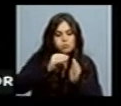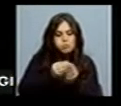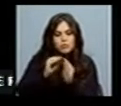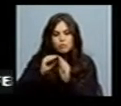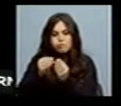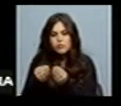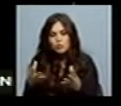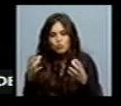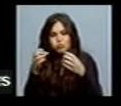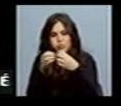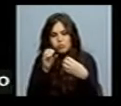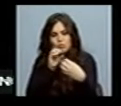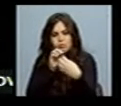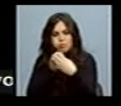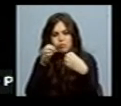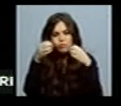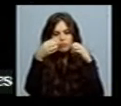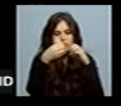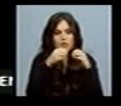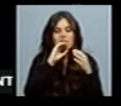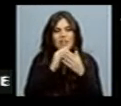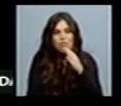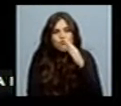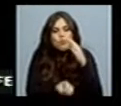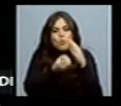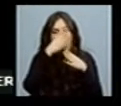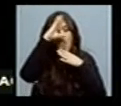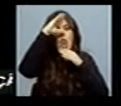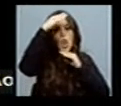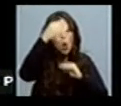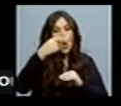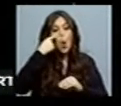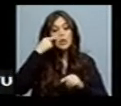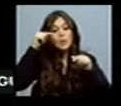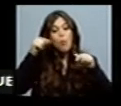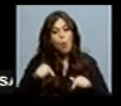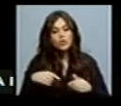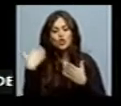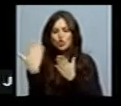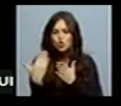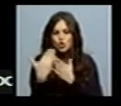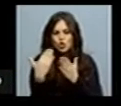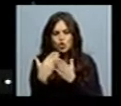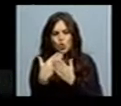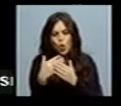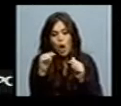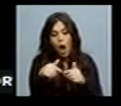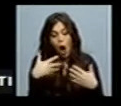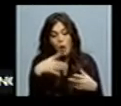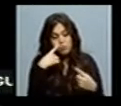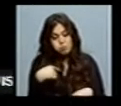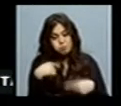juntando e terão formado, no fundo, aquela Lua que nós conhecemos hoje. Ora, este estudo, agora apresentado, que no fundo